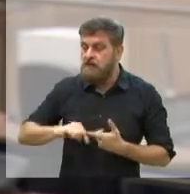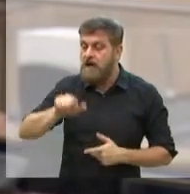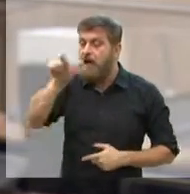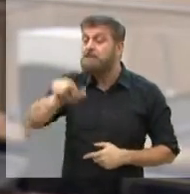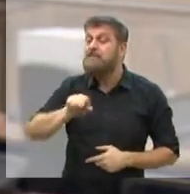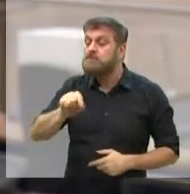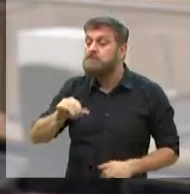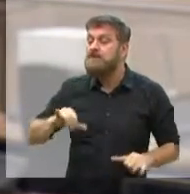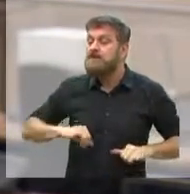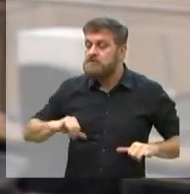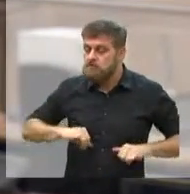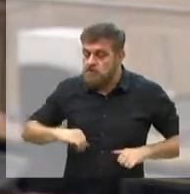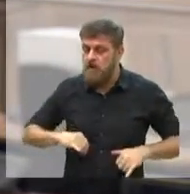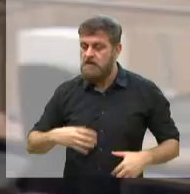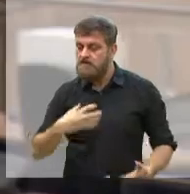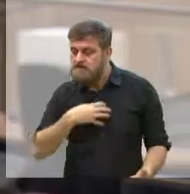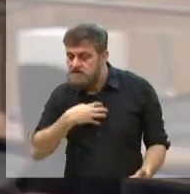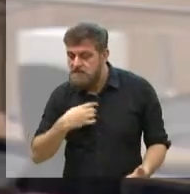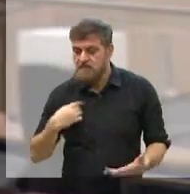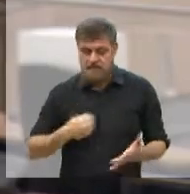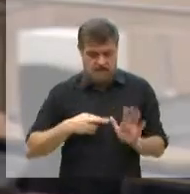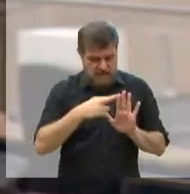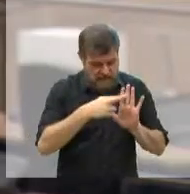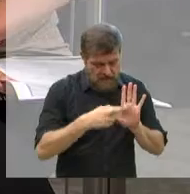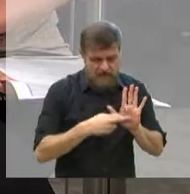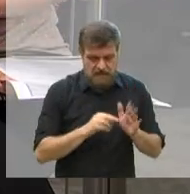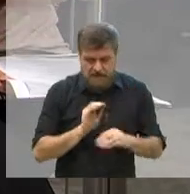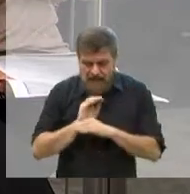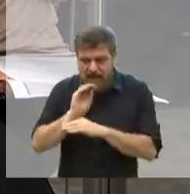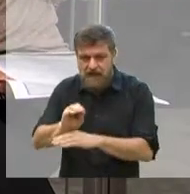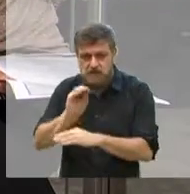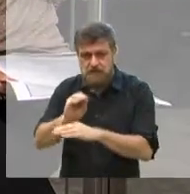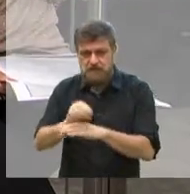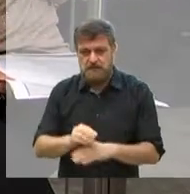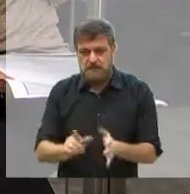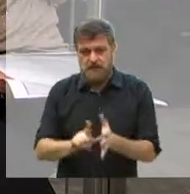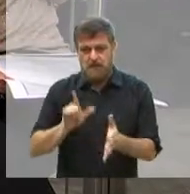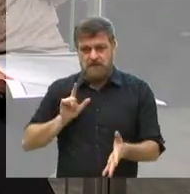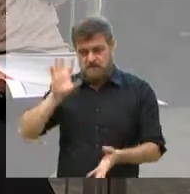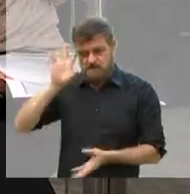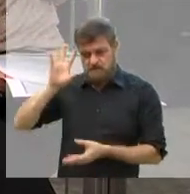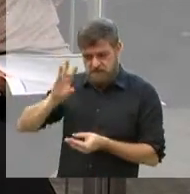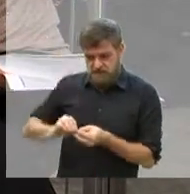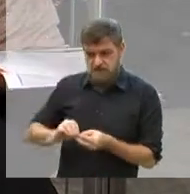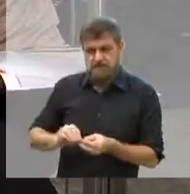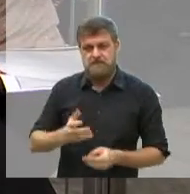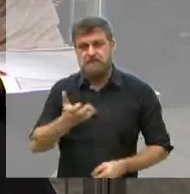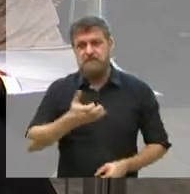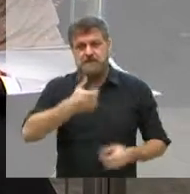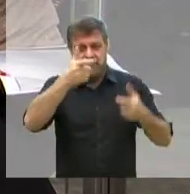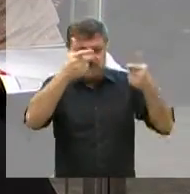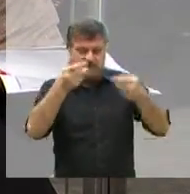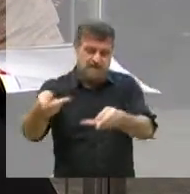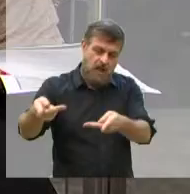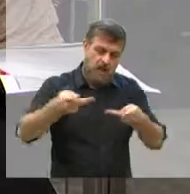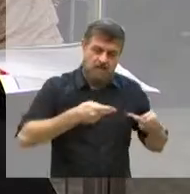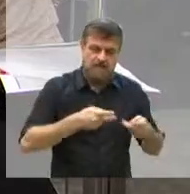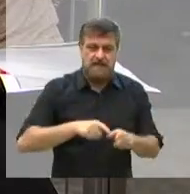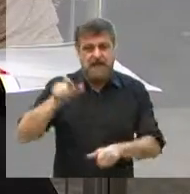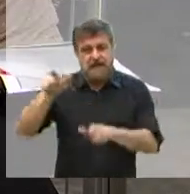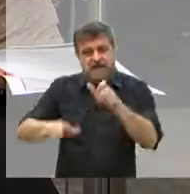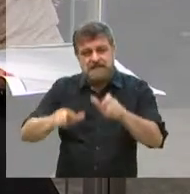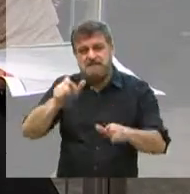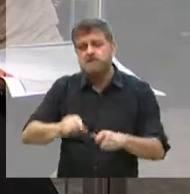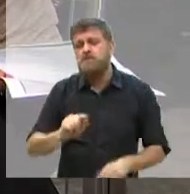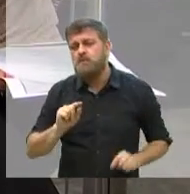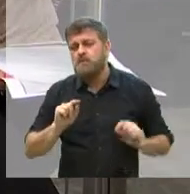cidadão sente e normatizando aquilo que é importante para ele. Então, antes da gente encerrar o Em Pauta de hoje, eu queria que o senhor fizesse o convite aí para o pessoal de